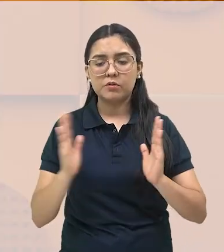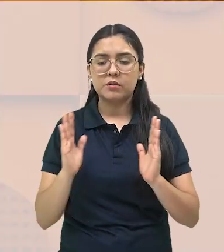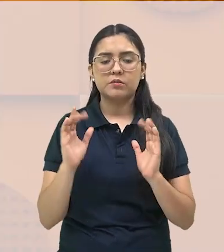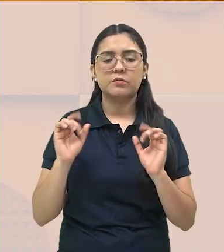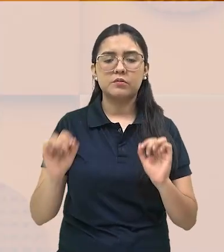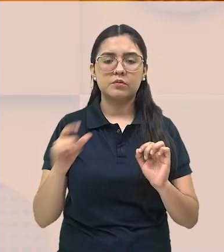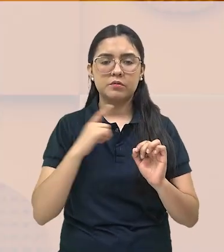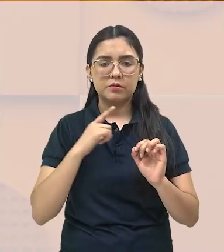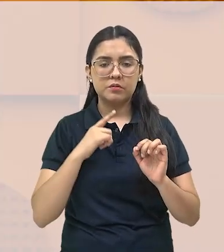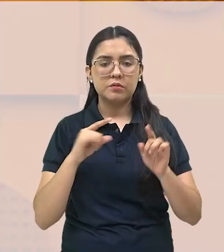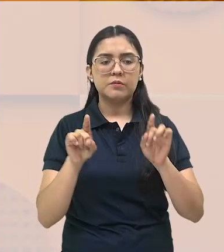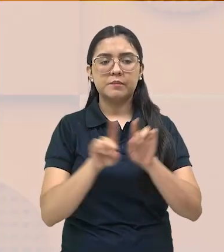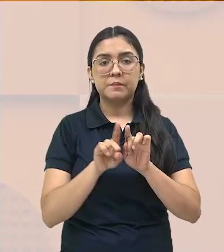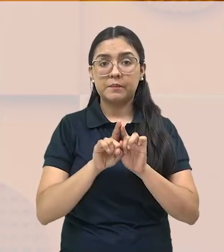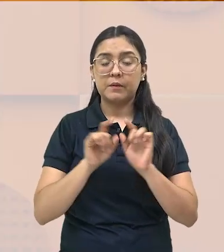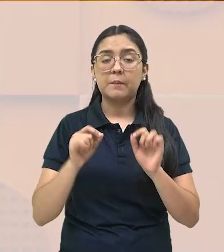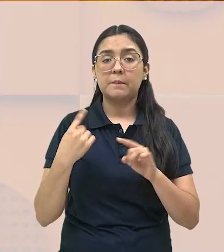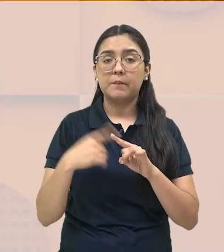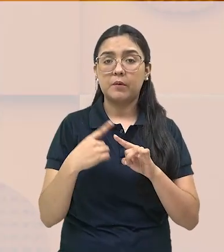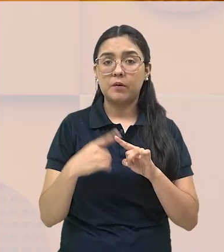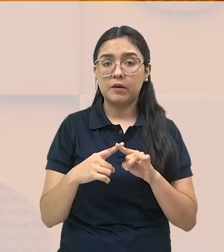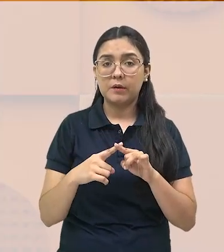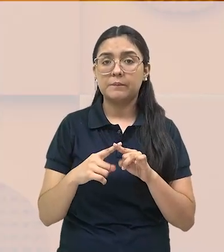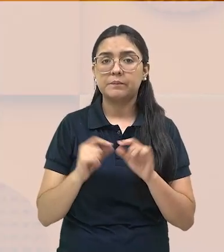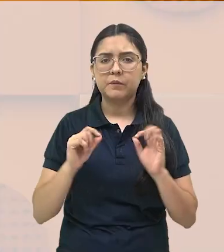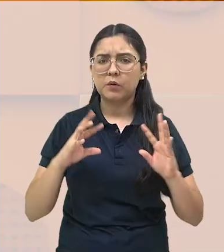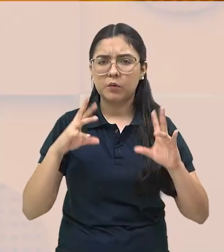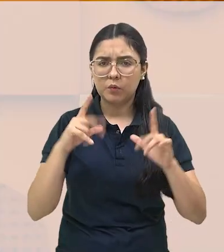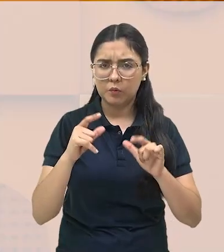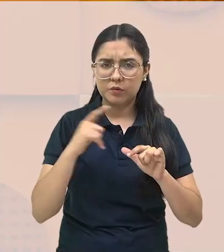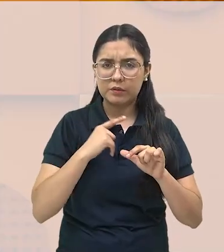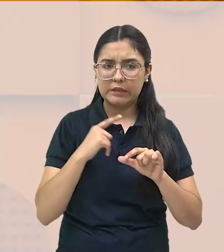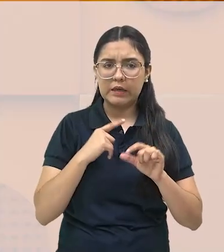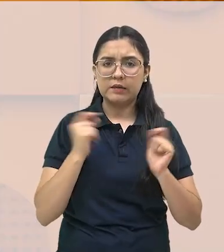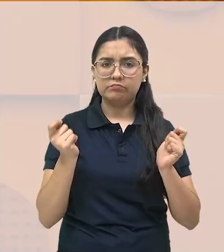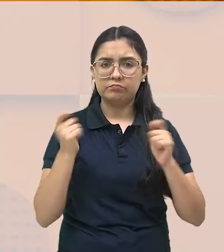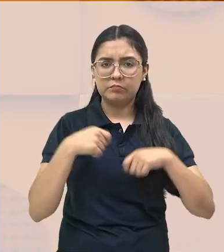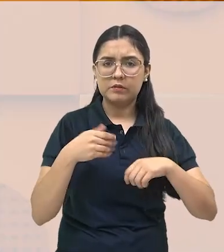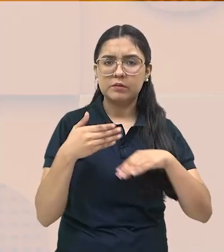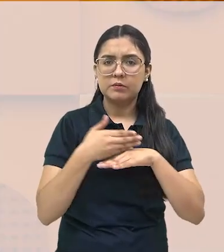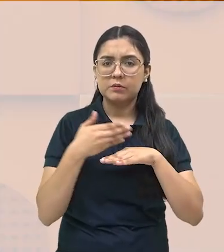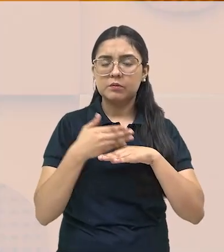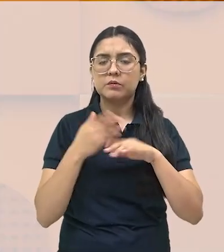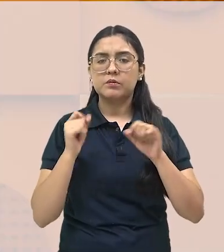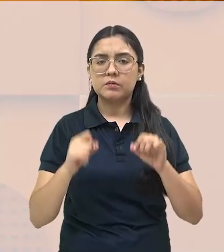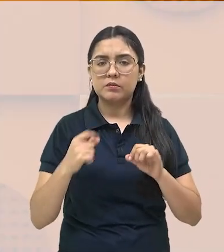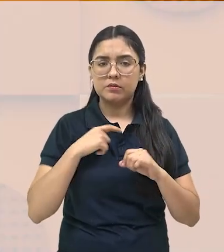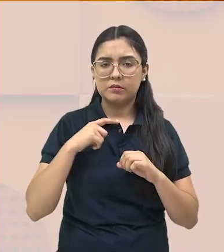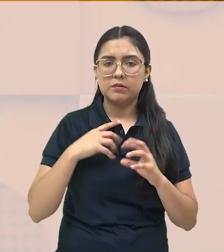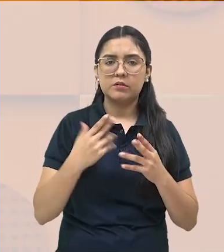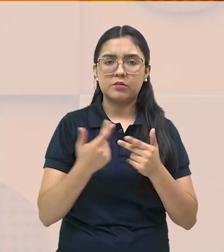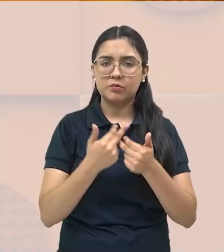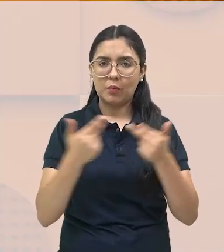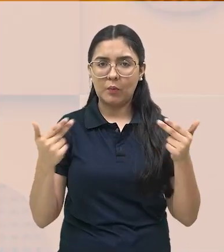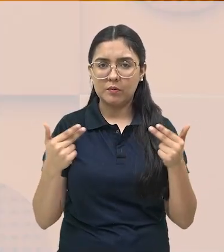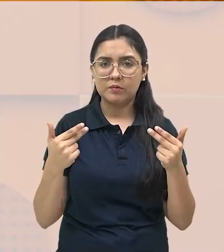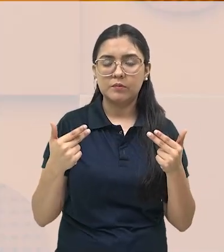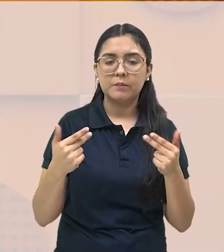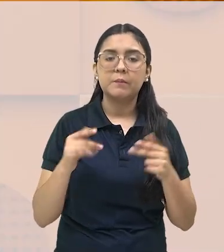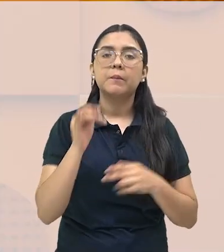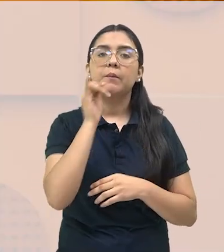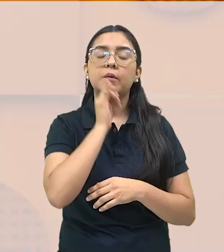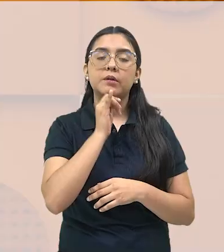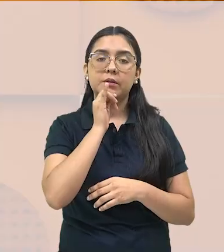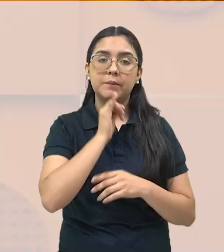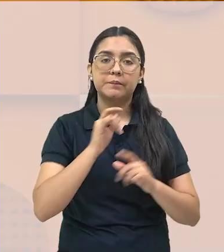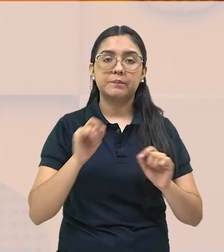extremamente excludente. Isso porque nem todo mundo tem acesso a essas ferramentas do mundo globalizado. Um exemplo, é